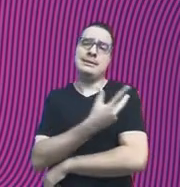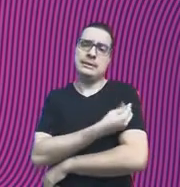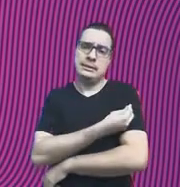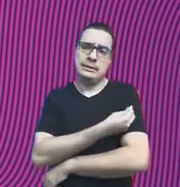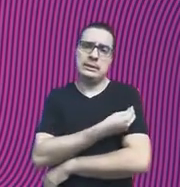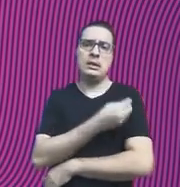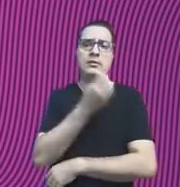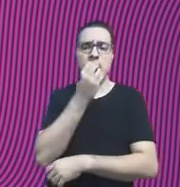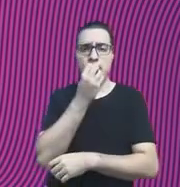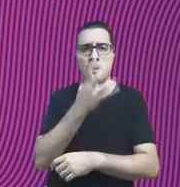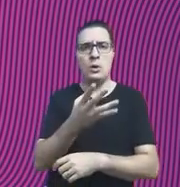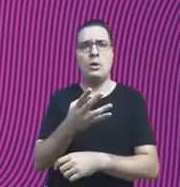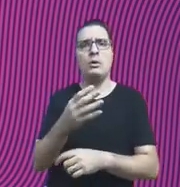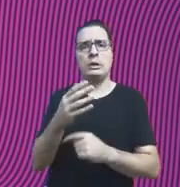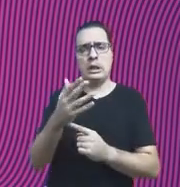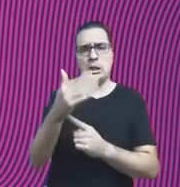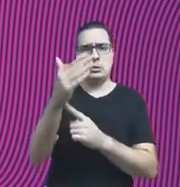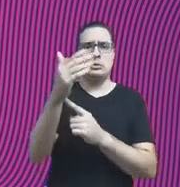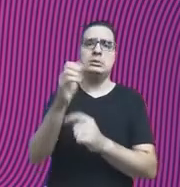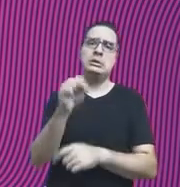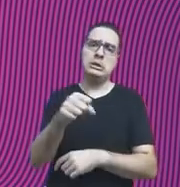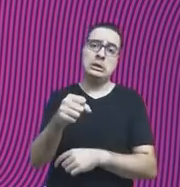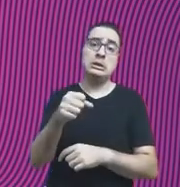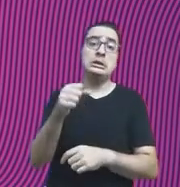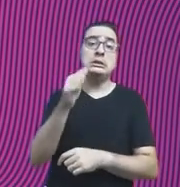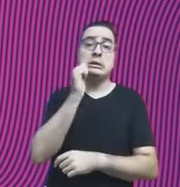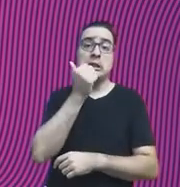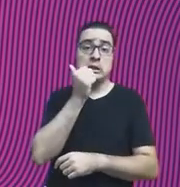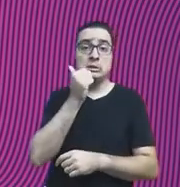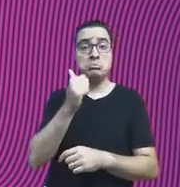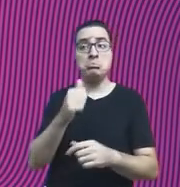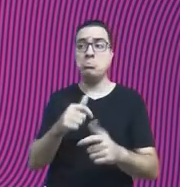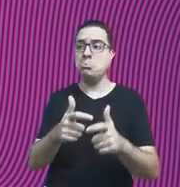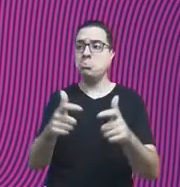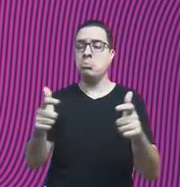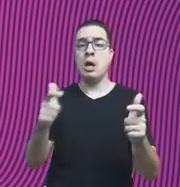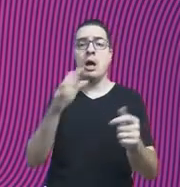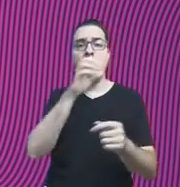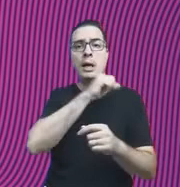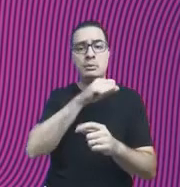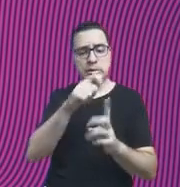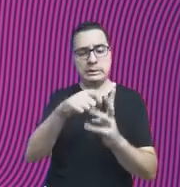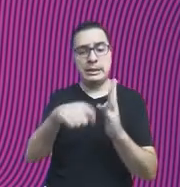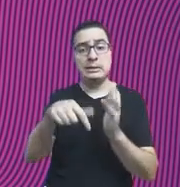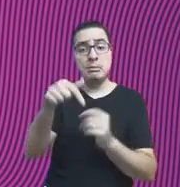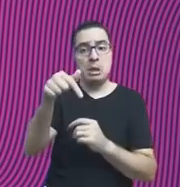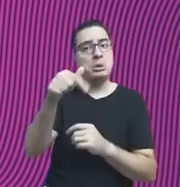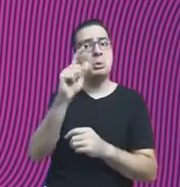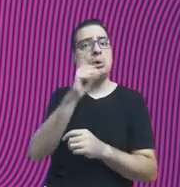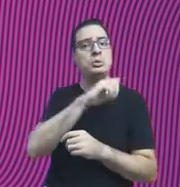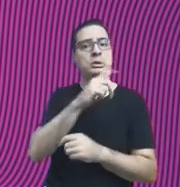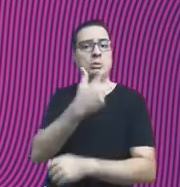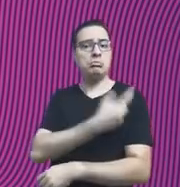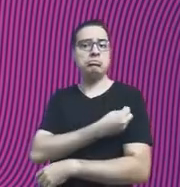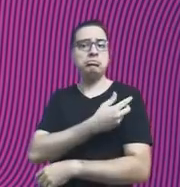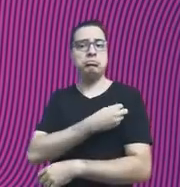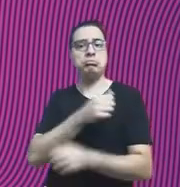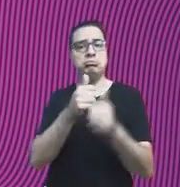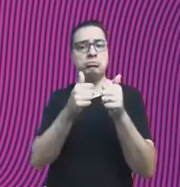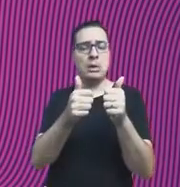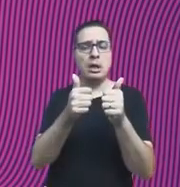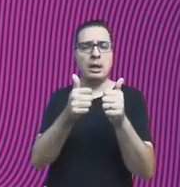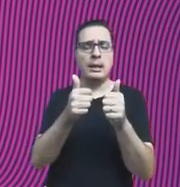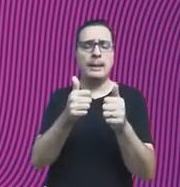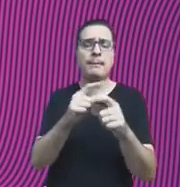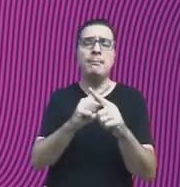a vacina foi um feito tecnológico e científico de grande amplitude, fazer em 7, 8 meses uma vacina. Mas o